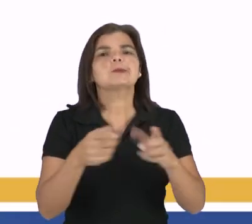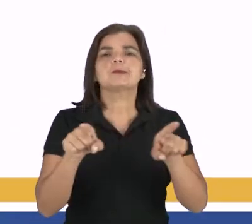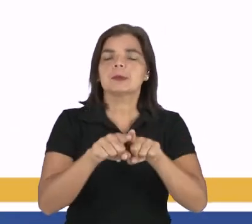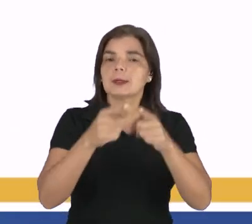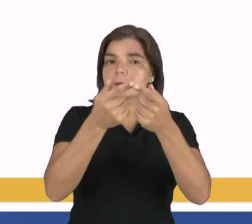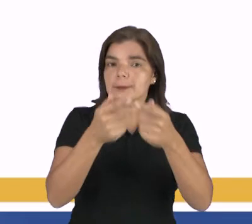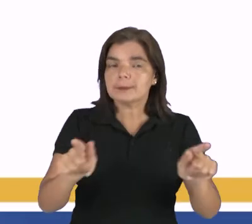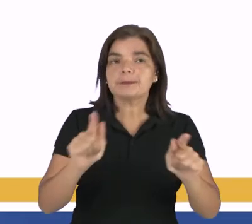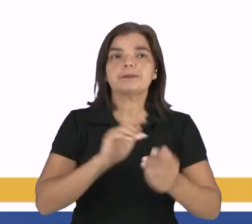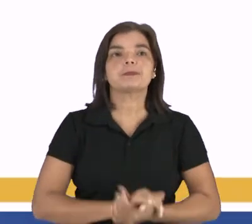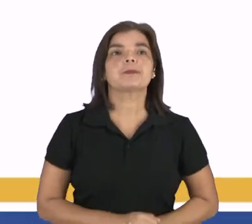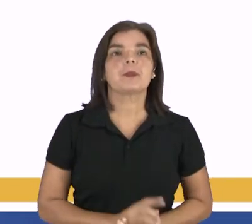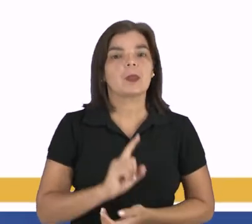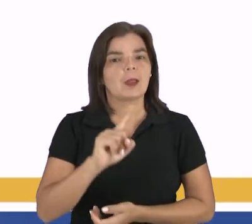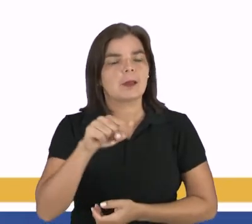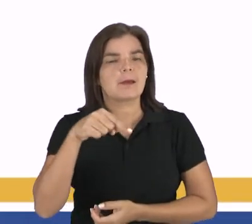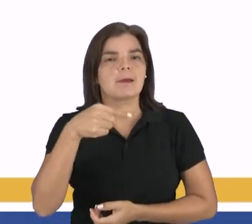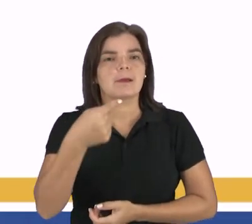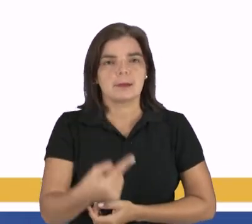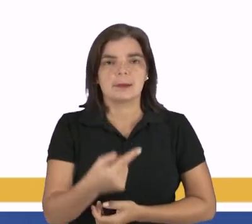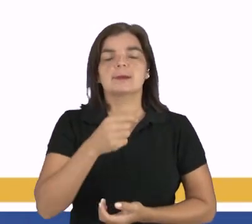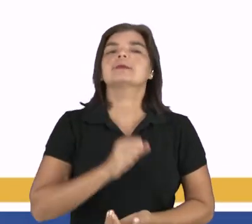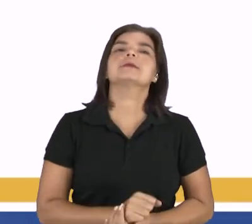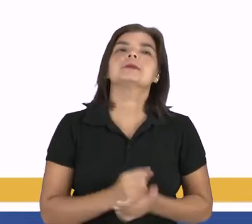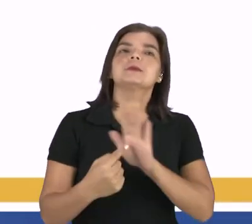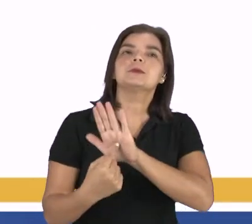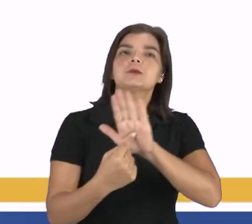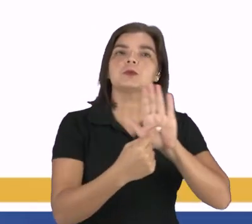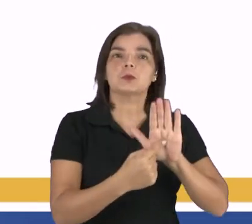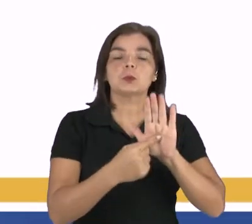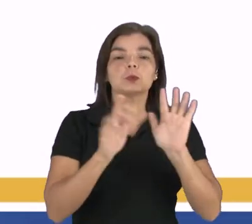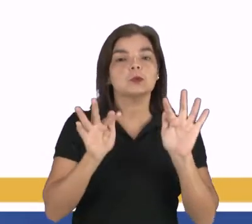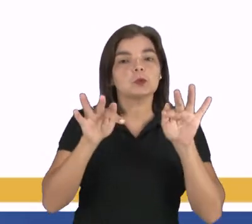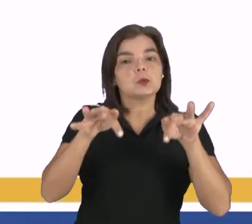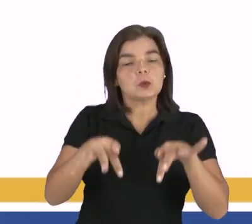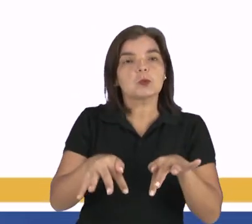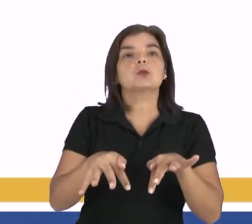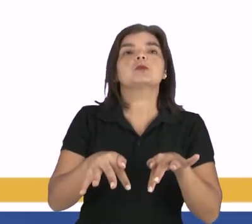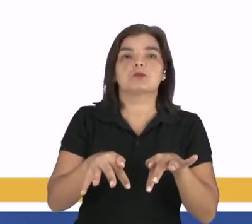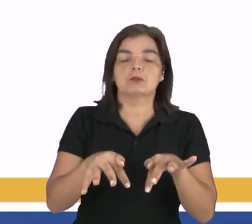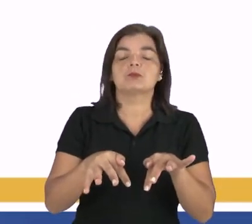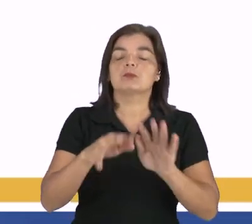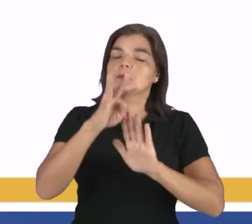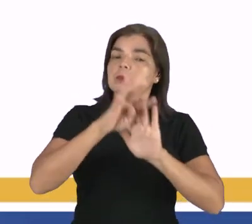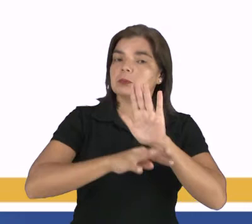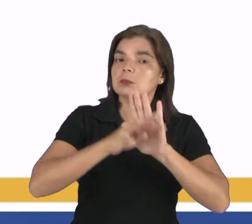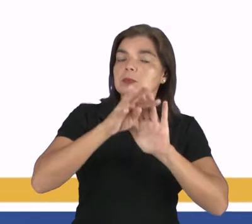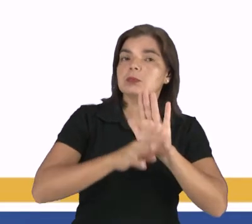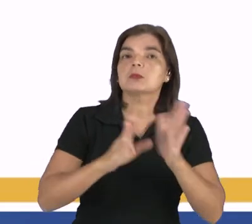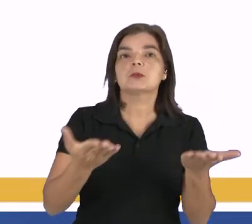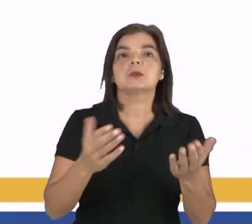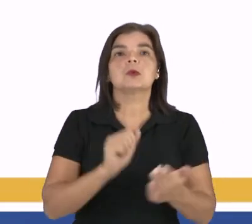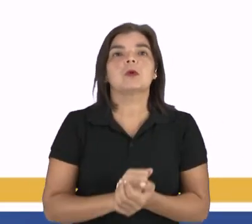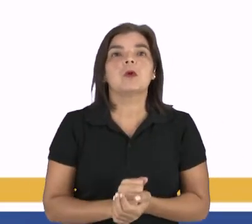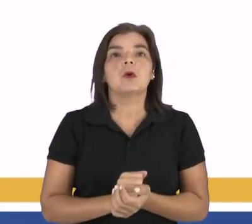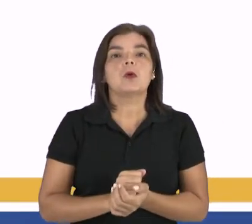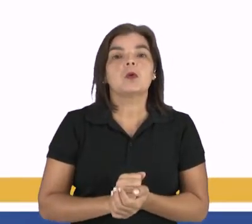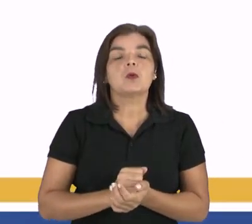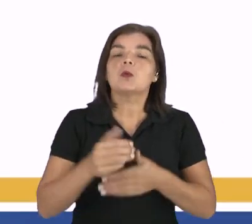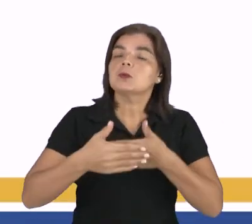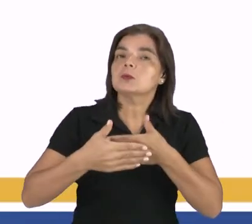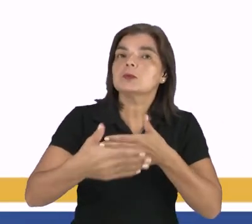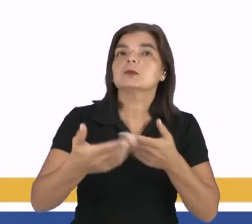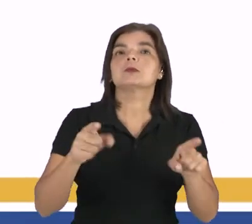da gramática. Depois, apresentam um fechamento, consequentemente, por conseguinte, assim, então,